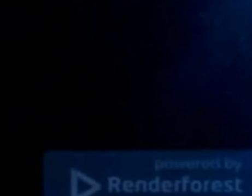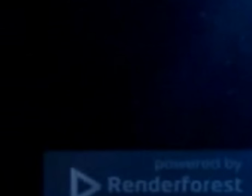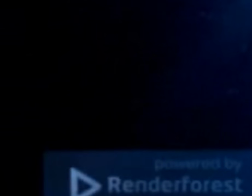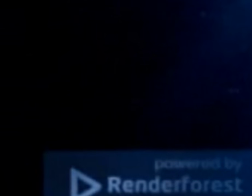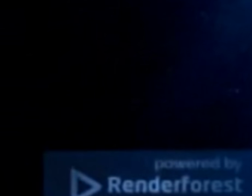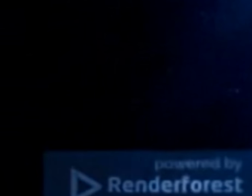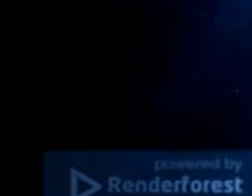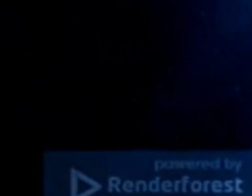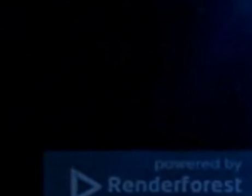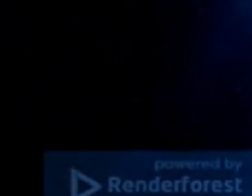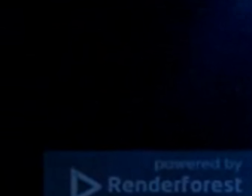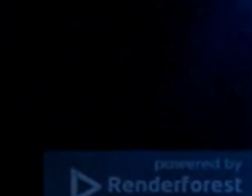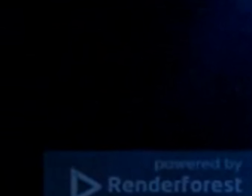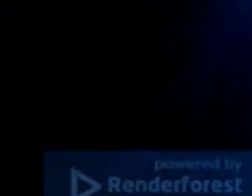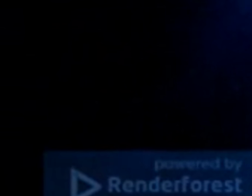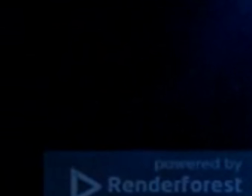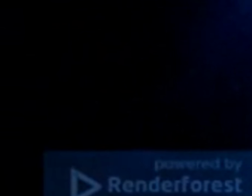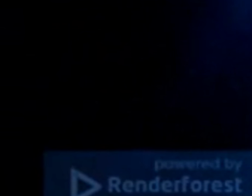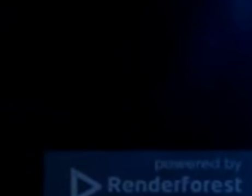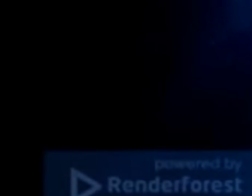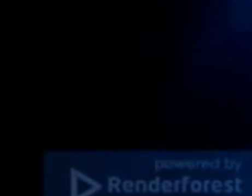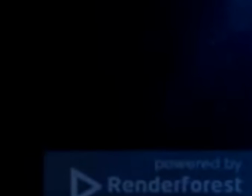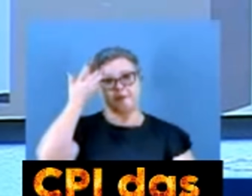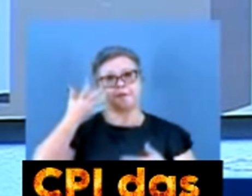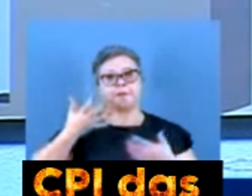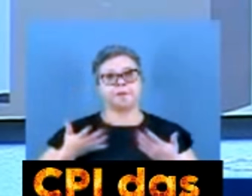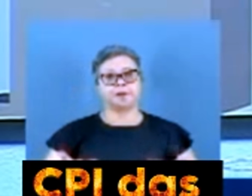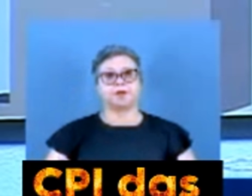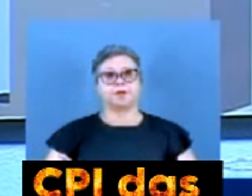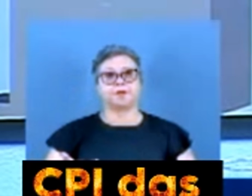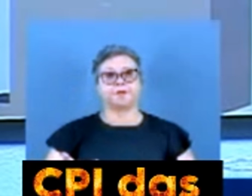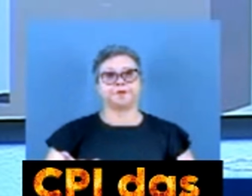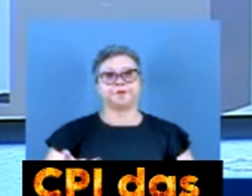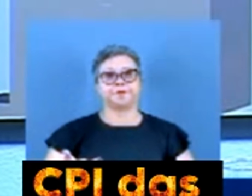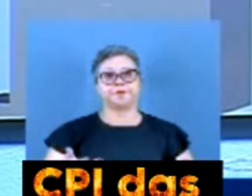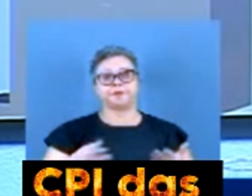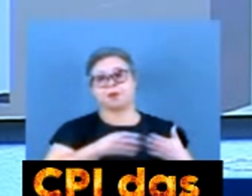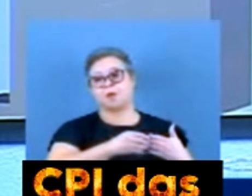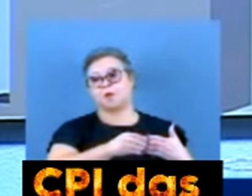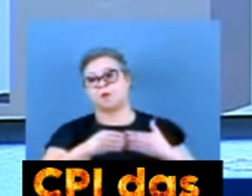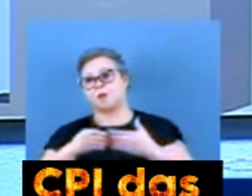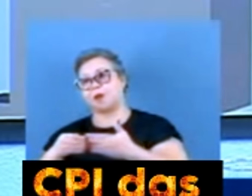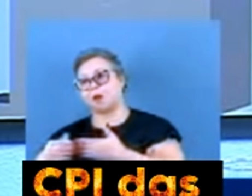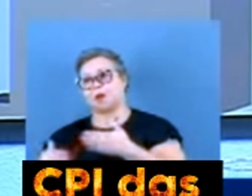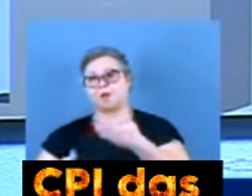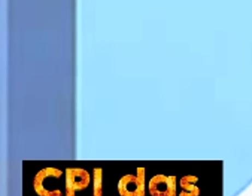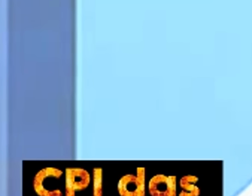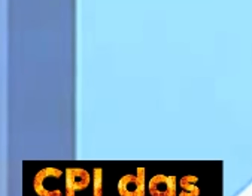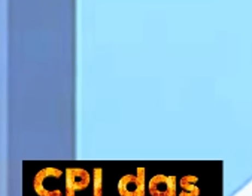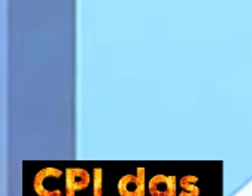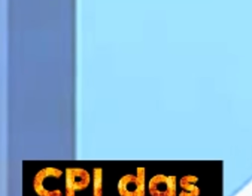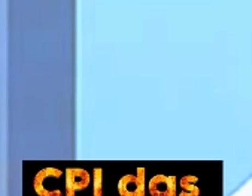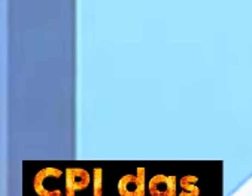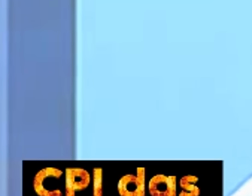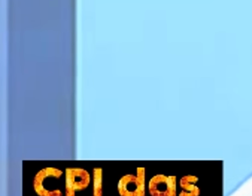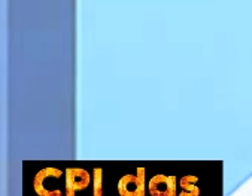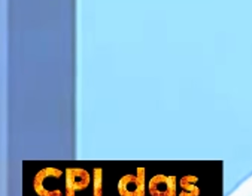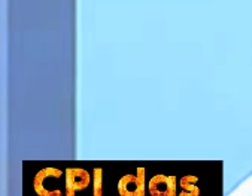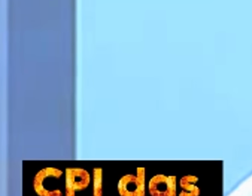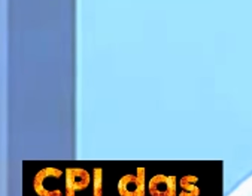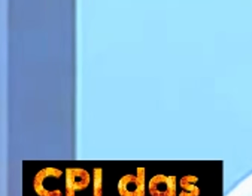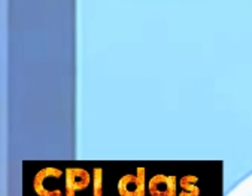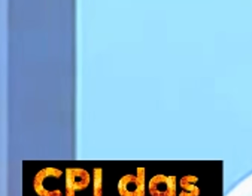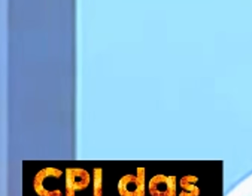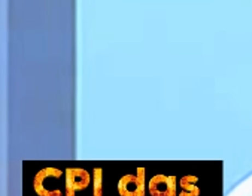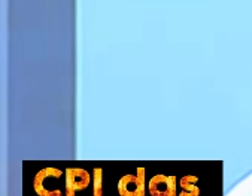Você está assistindo CPI das ONGs. Acompanhar todo o processo da COP28, de que o presidente